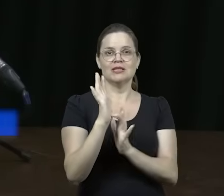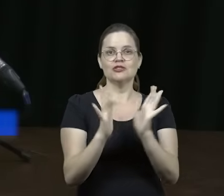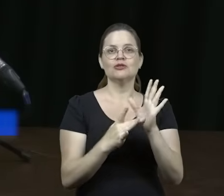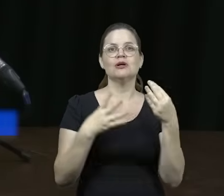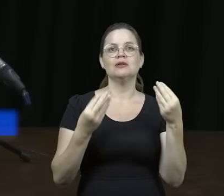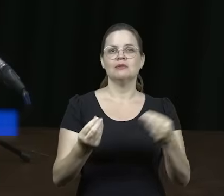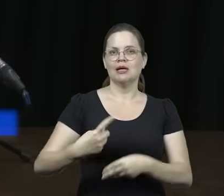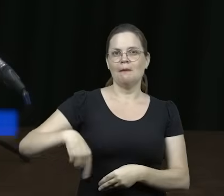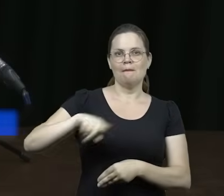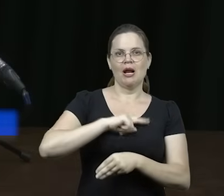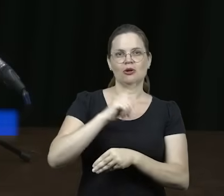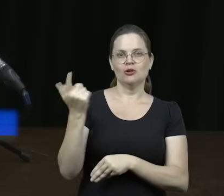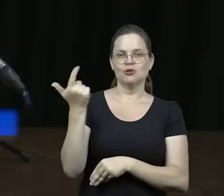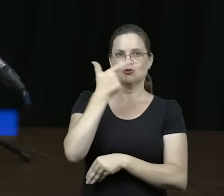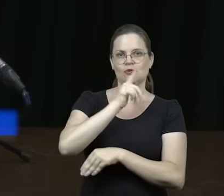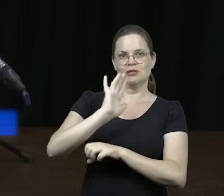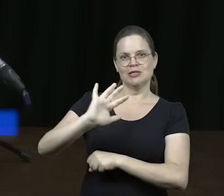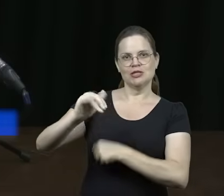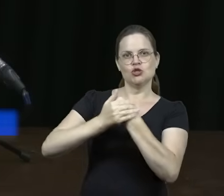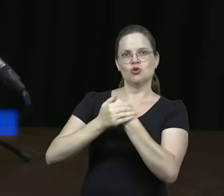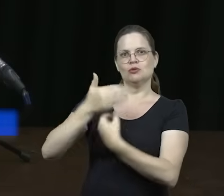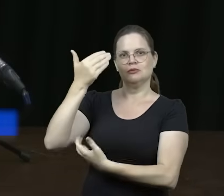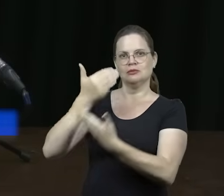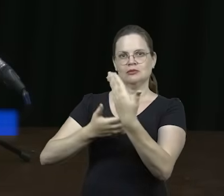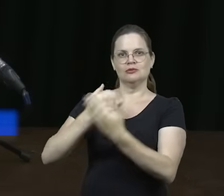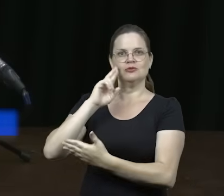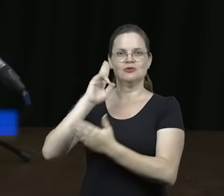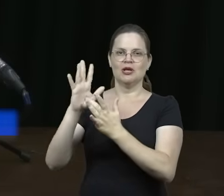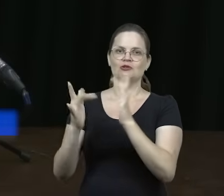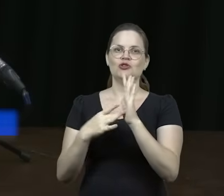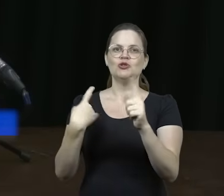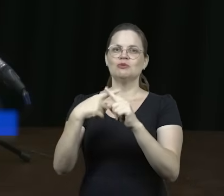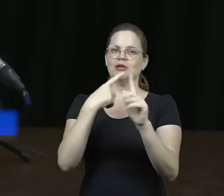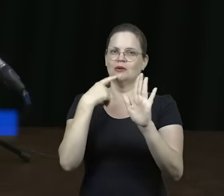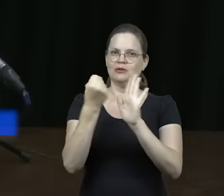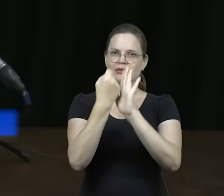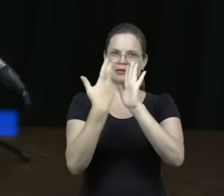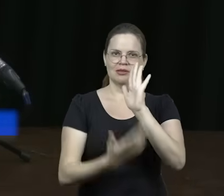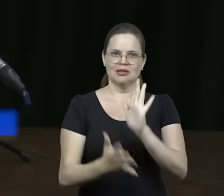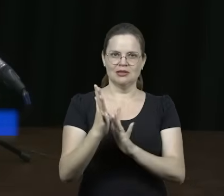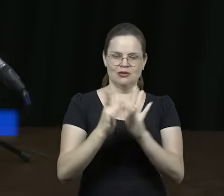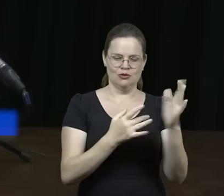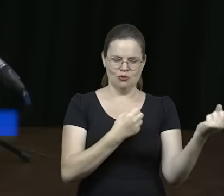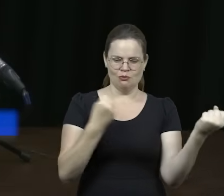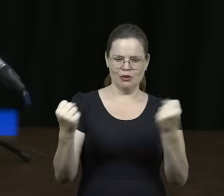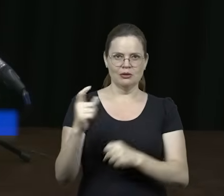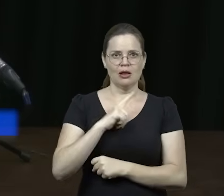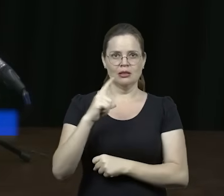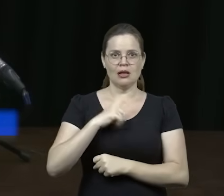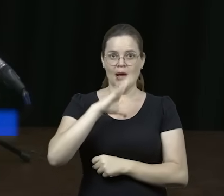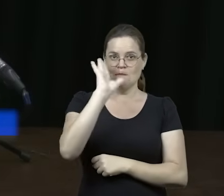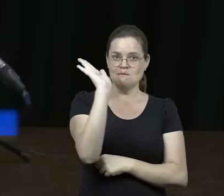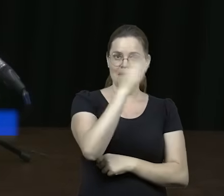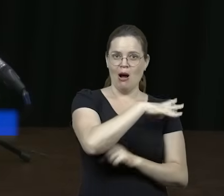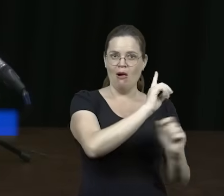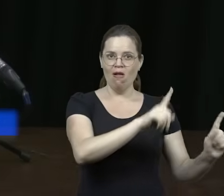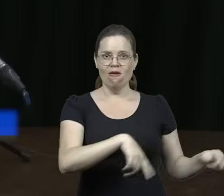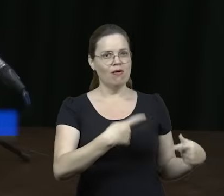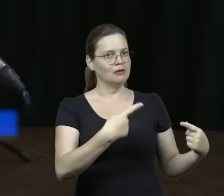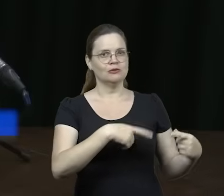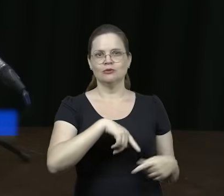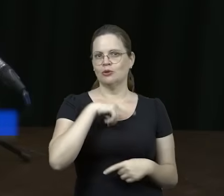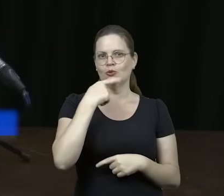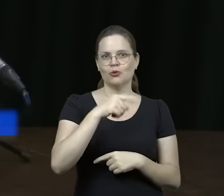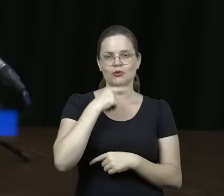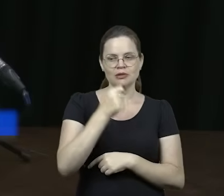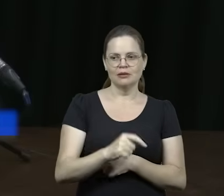nós estamos escondidos em Jesus, debaixo do poder do sangue de Jesus, e mal algum virá sobre nós. São